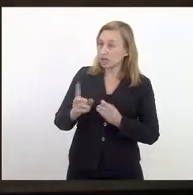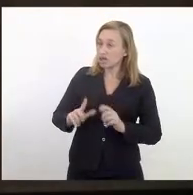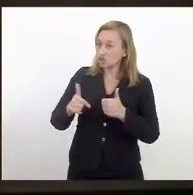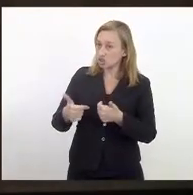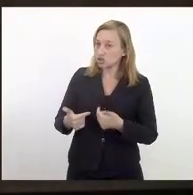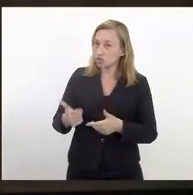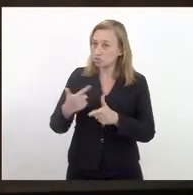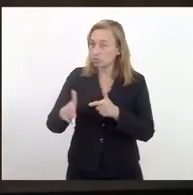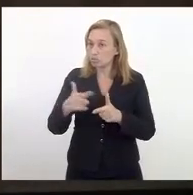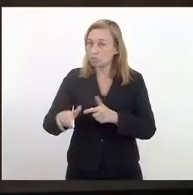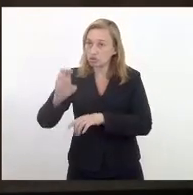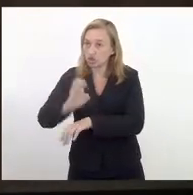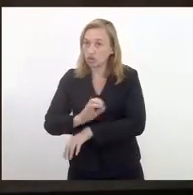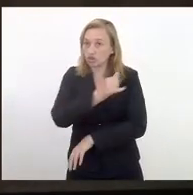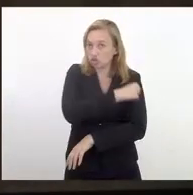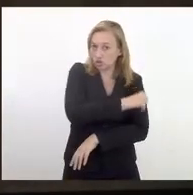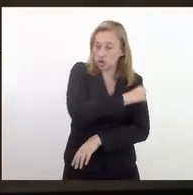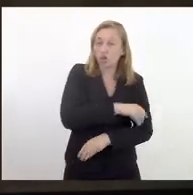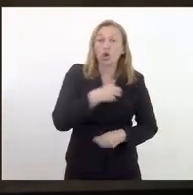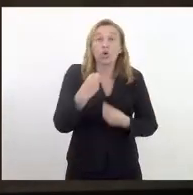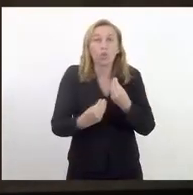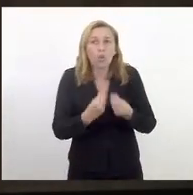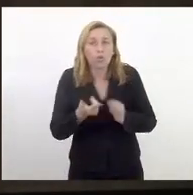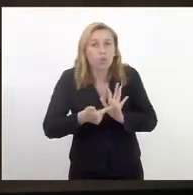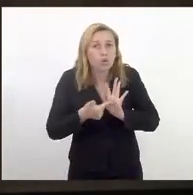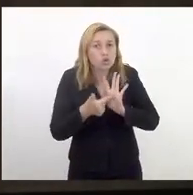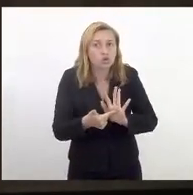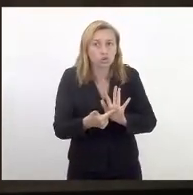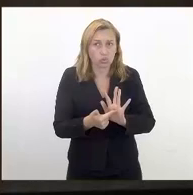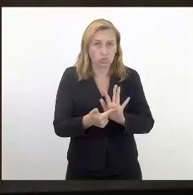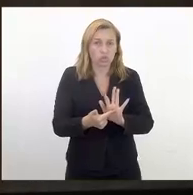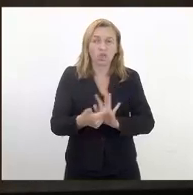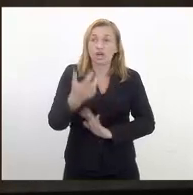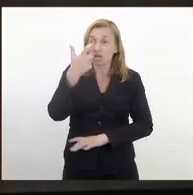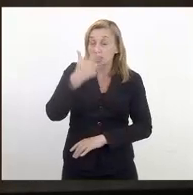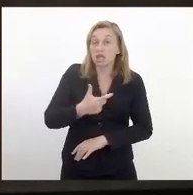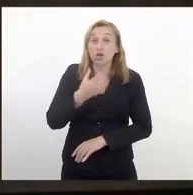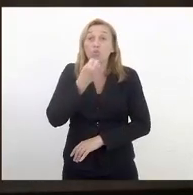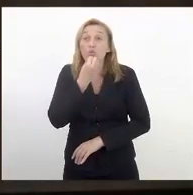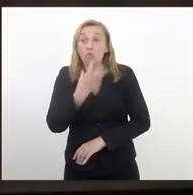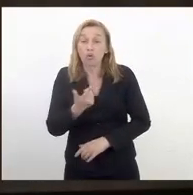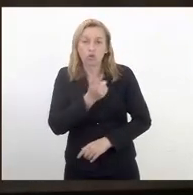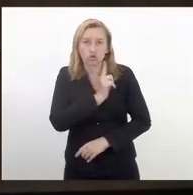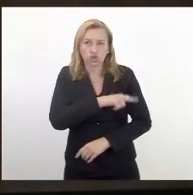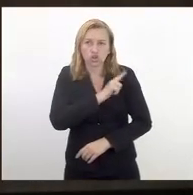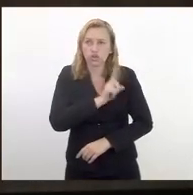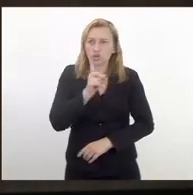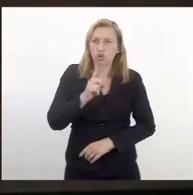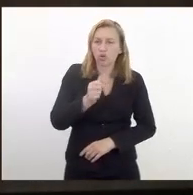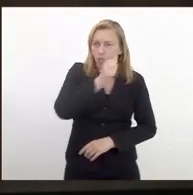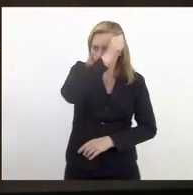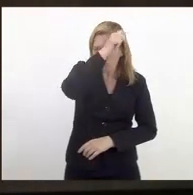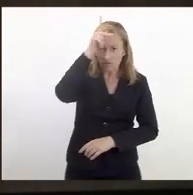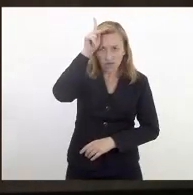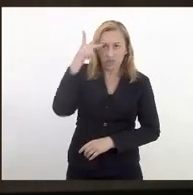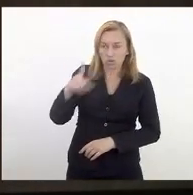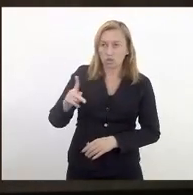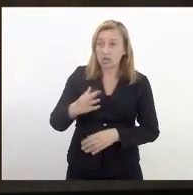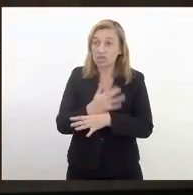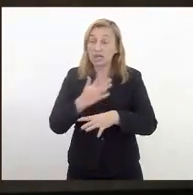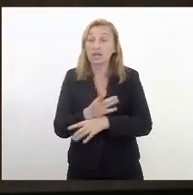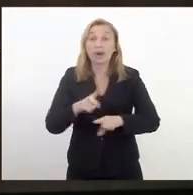estado os problemas do Estado do Rio de Janeiro EA maneira como demonstrou ser um bom gestor não só como prefeito da sua cidade pelo Já foi